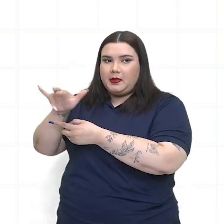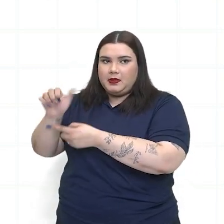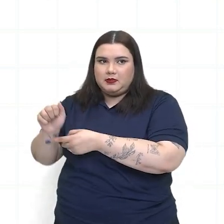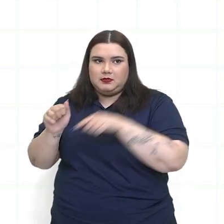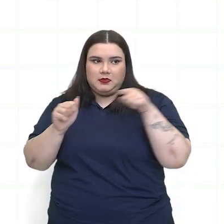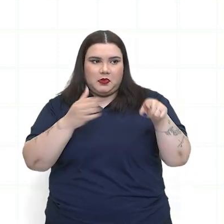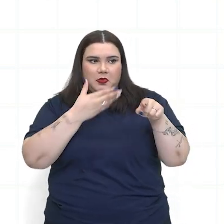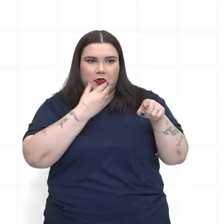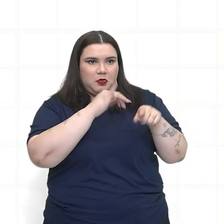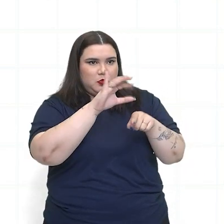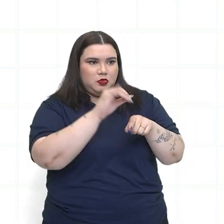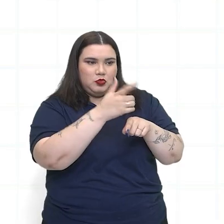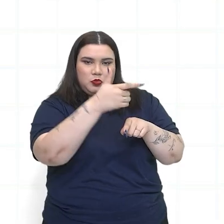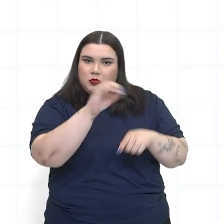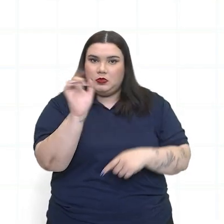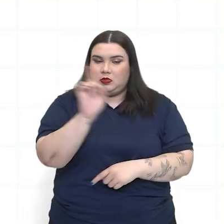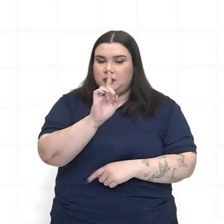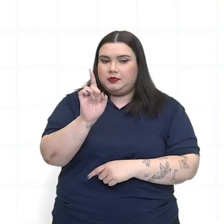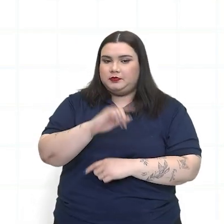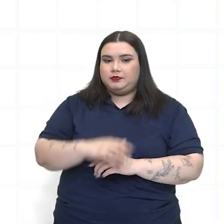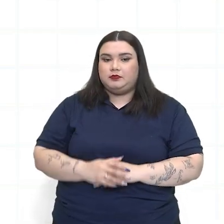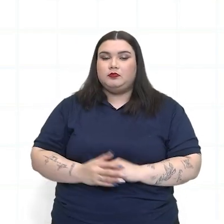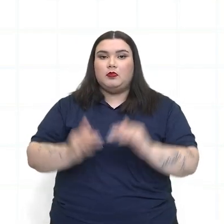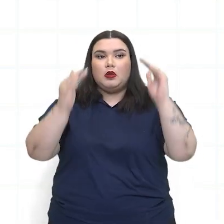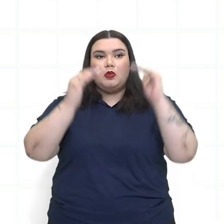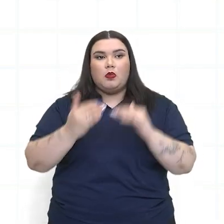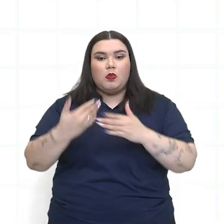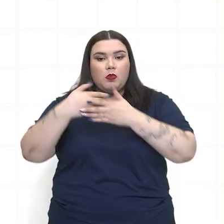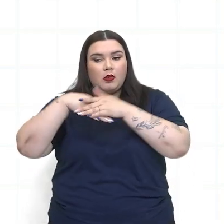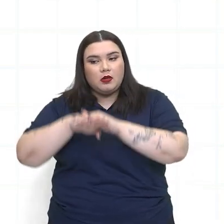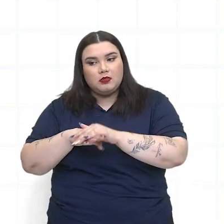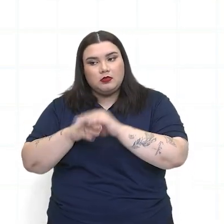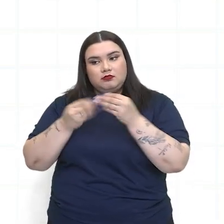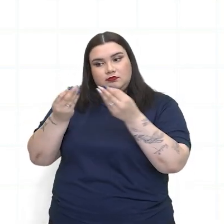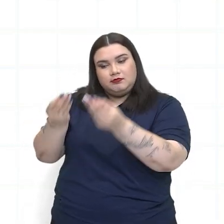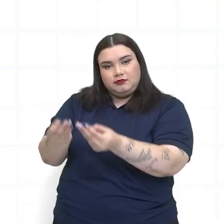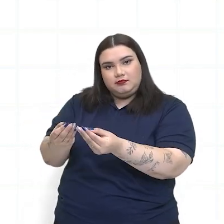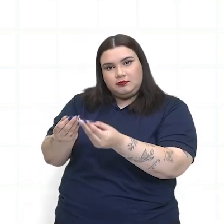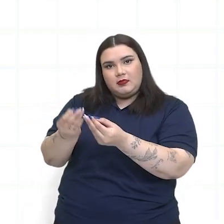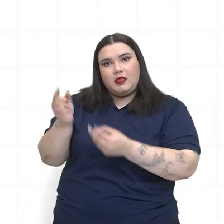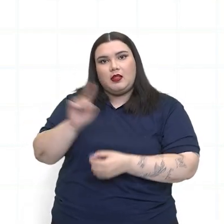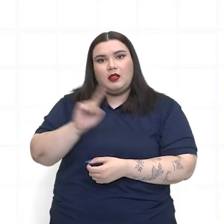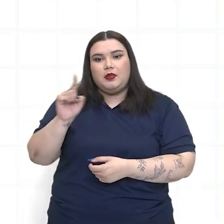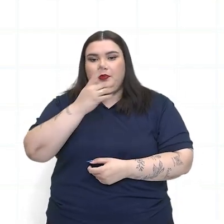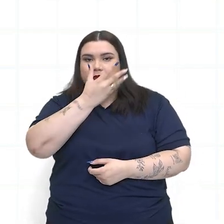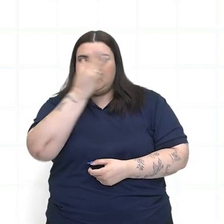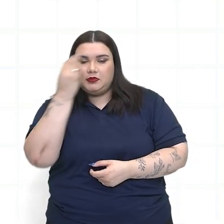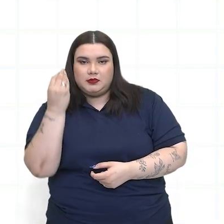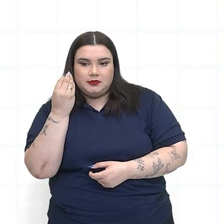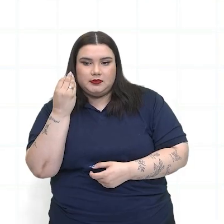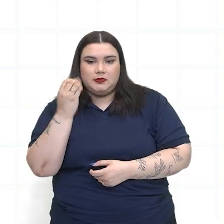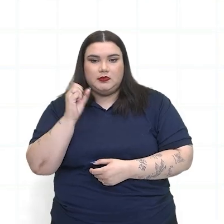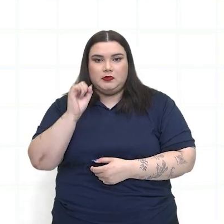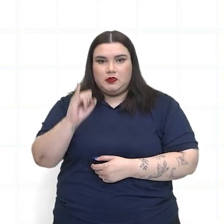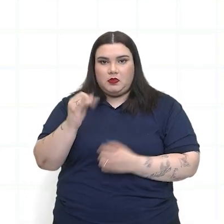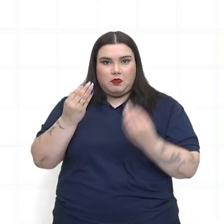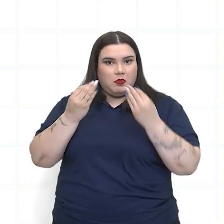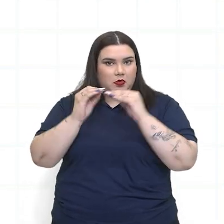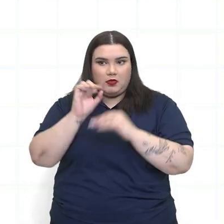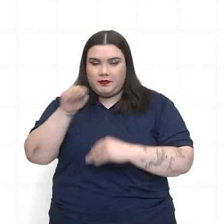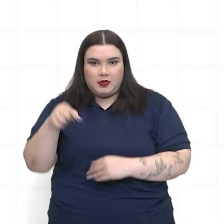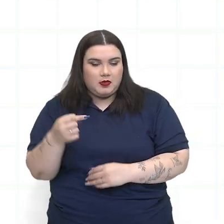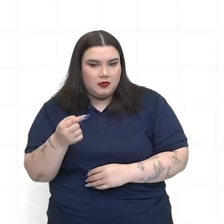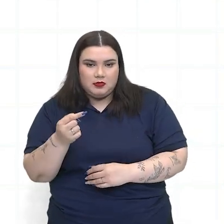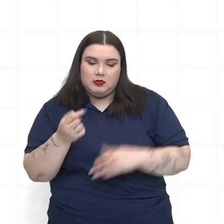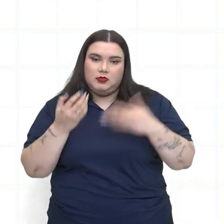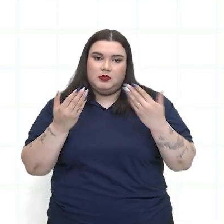foi para ele, para o João, certo? Guardei isso para você. Não se esqueça. Se você não colocar a